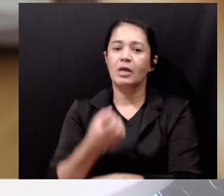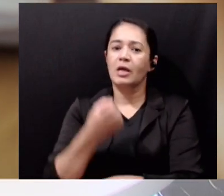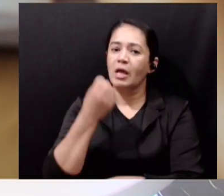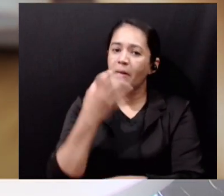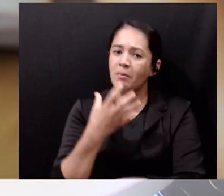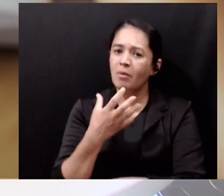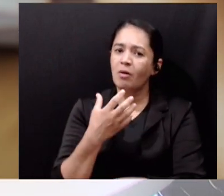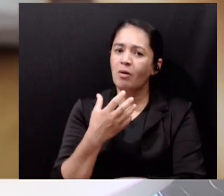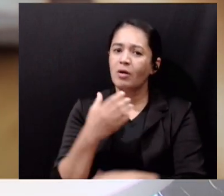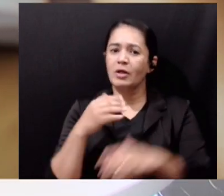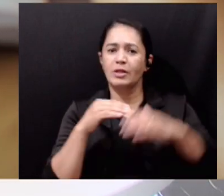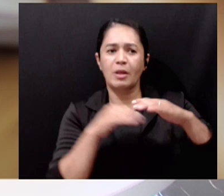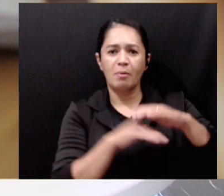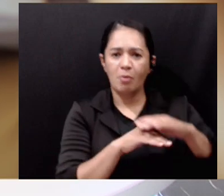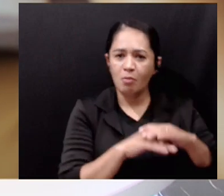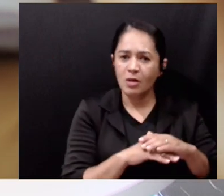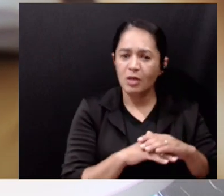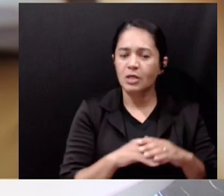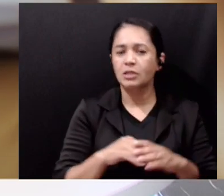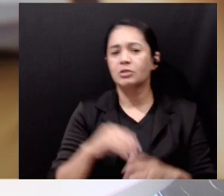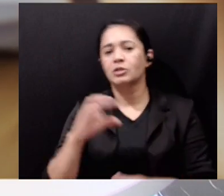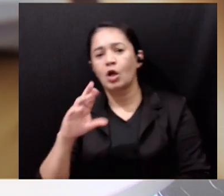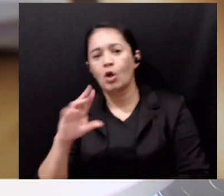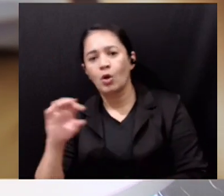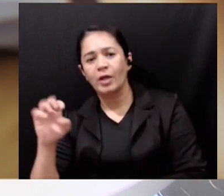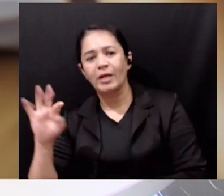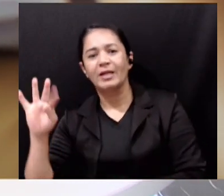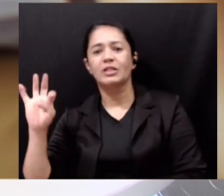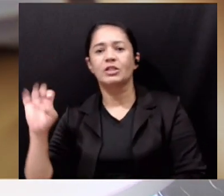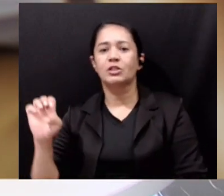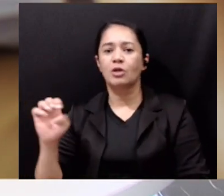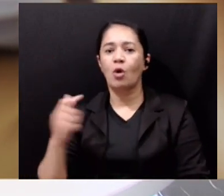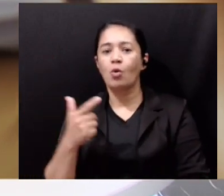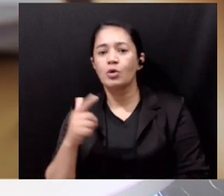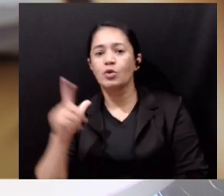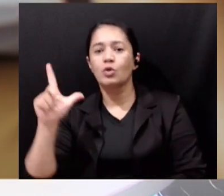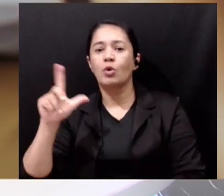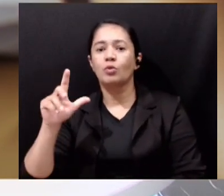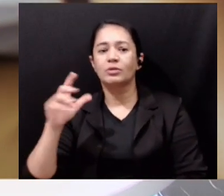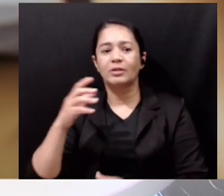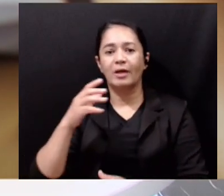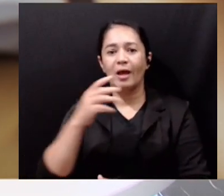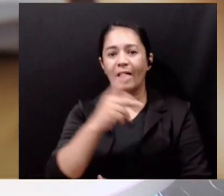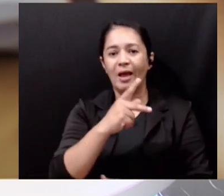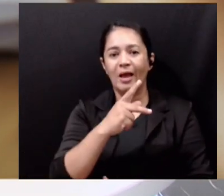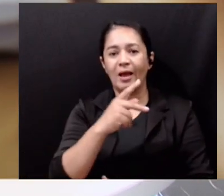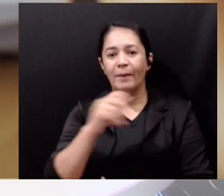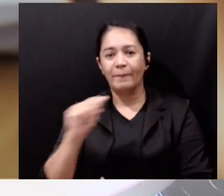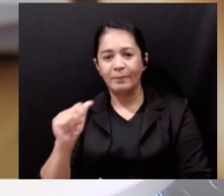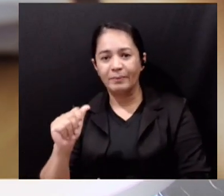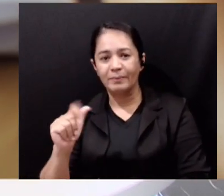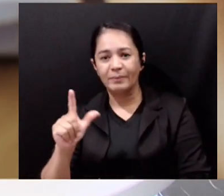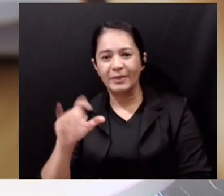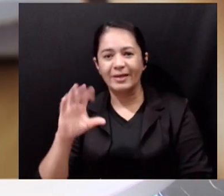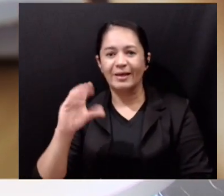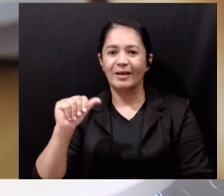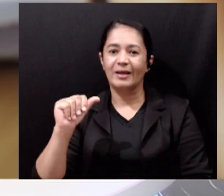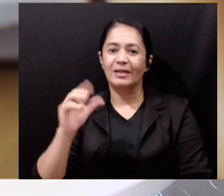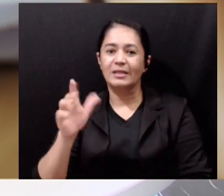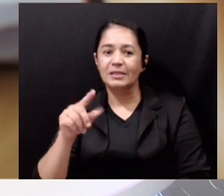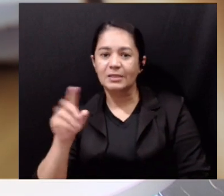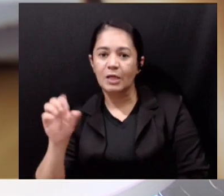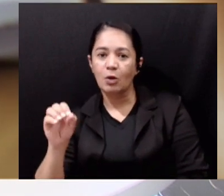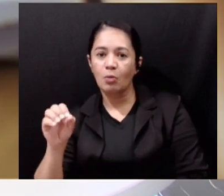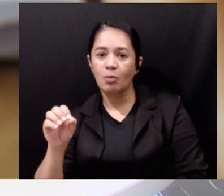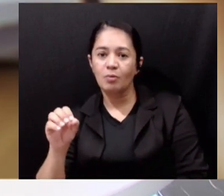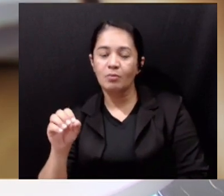deixar na poupança? Ou vale a pena colocar numa outra aplicação? Por exemplo, agora que a taxa Selic está subindo, você tem aplicações que rendem mais.